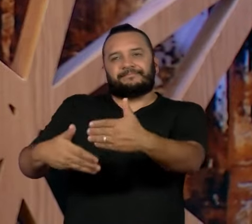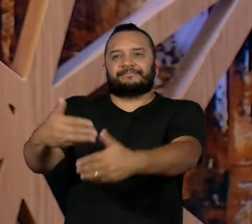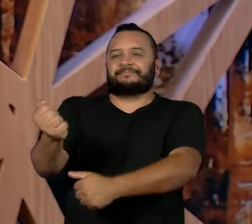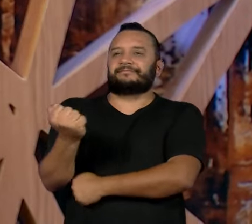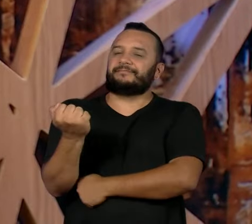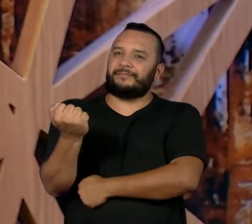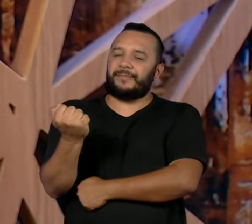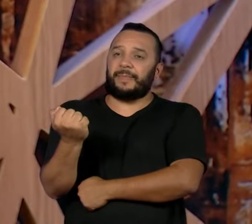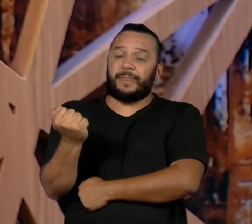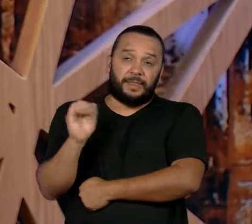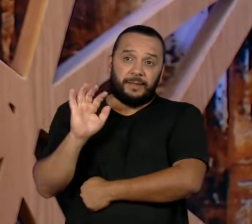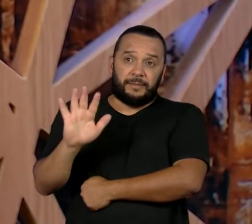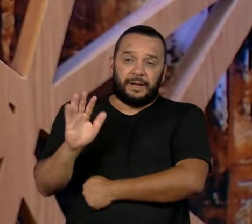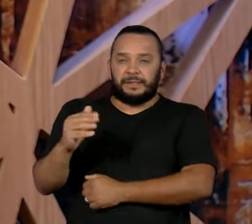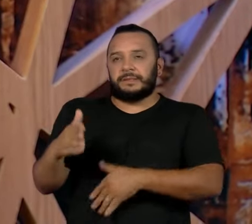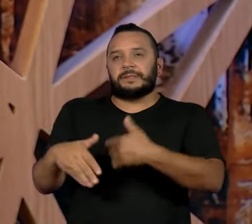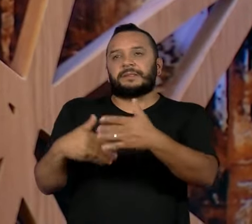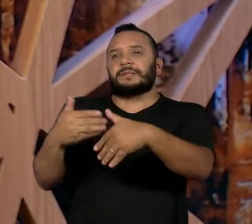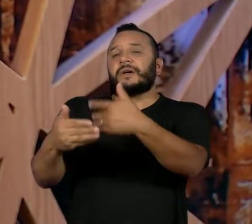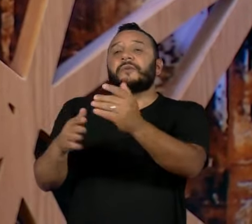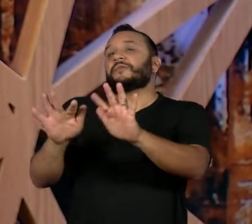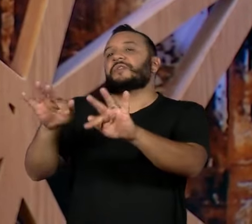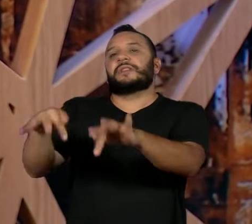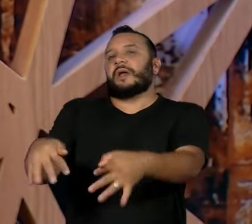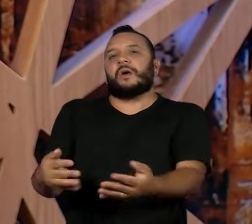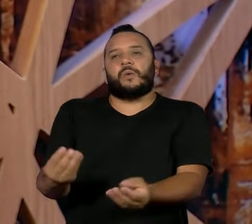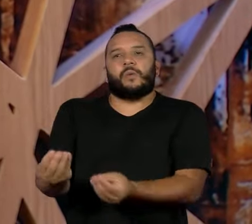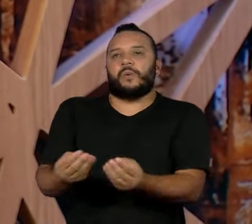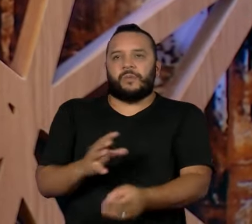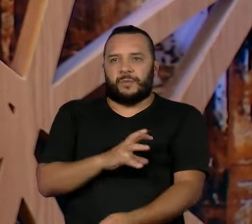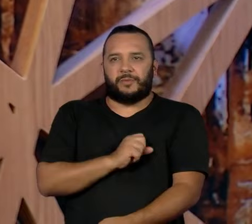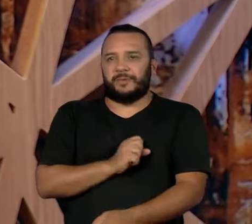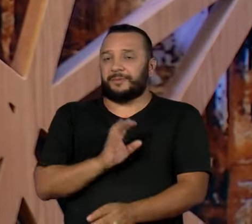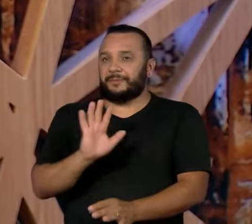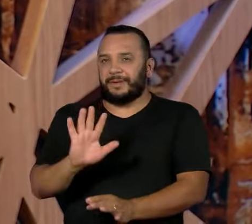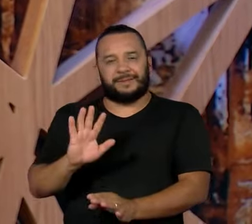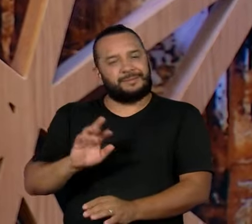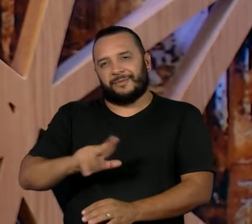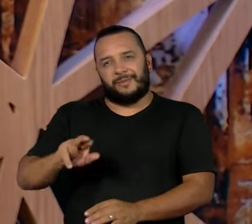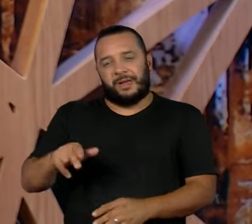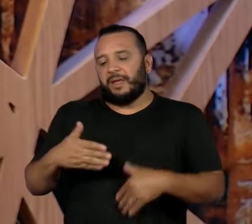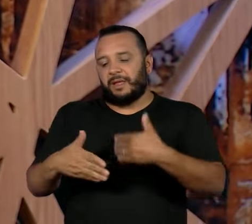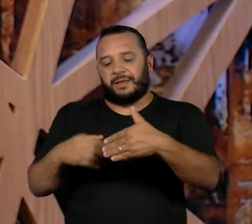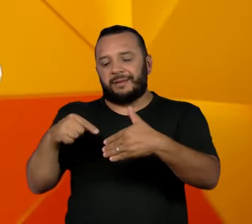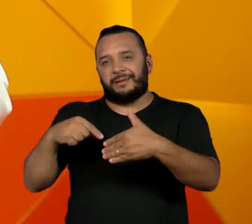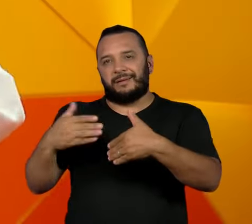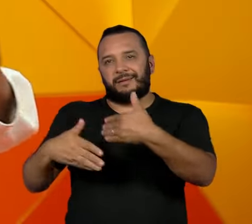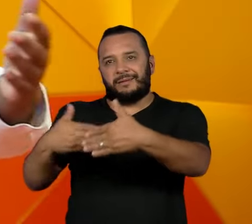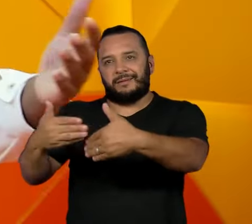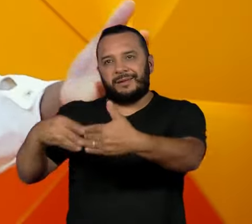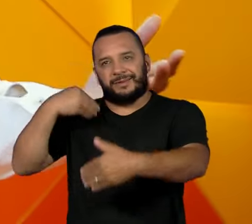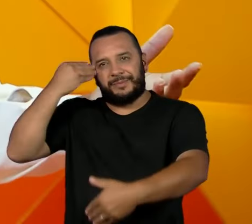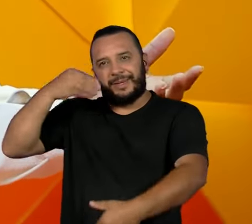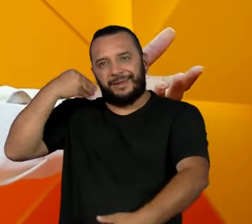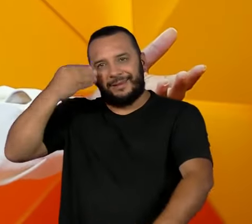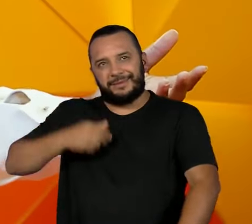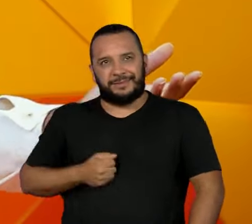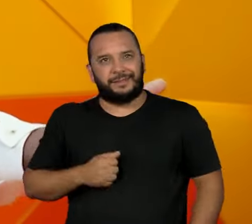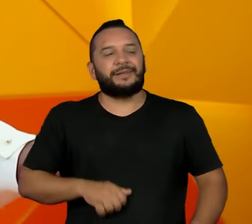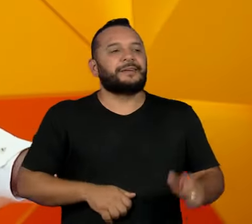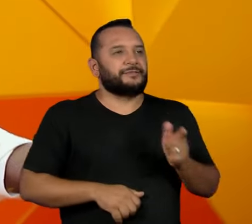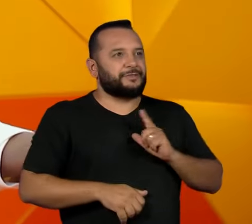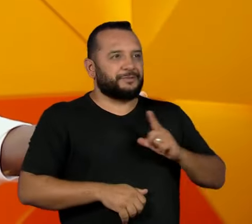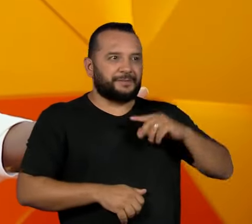não é o final de como é a vivência desse amor, mas como é a experiência de amar. A experiência. E eu vivi uma